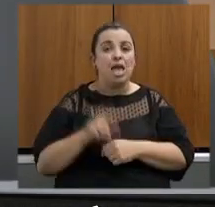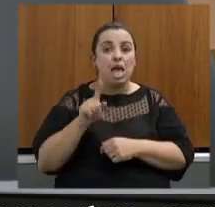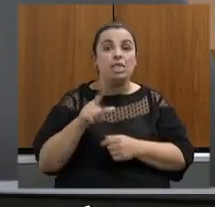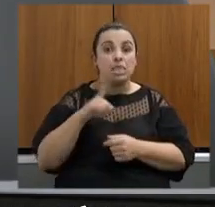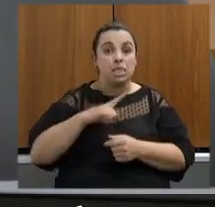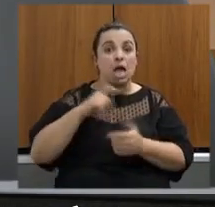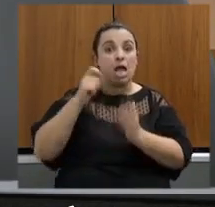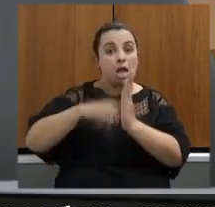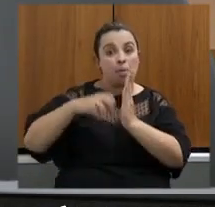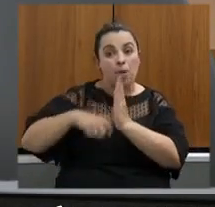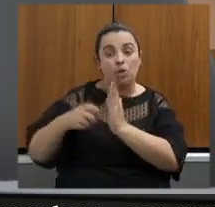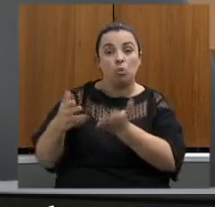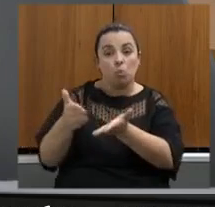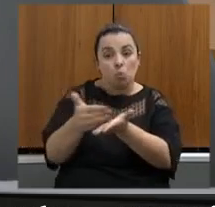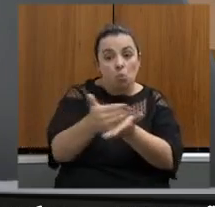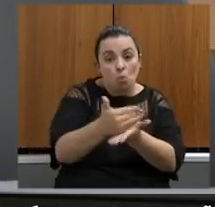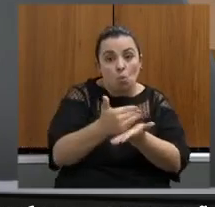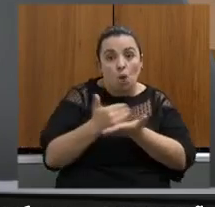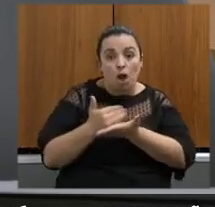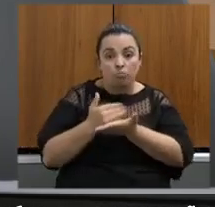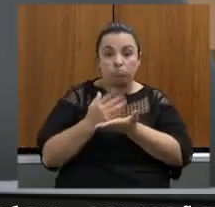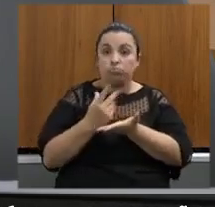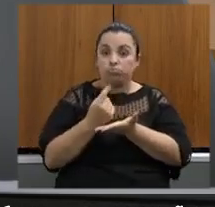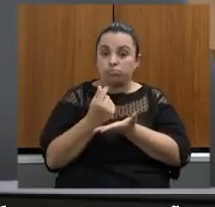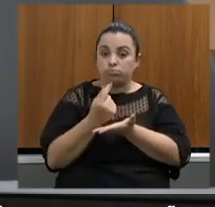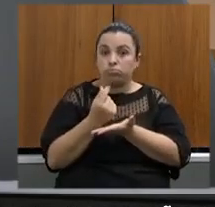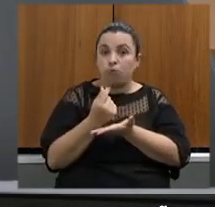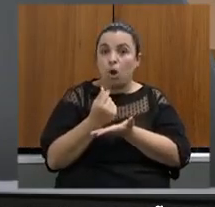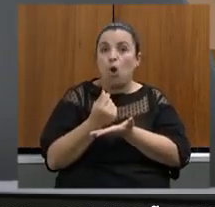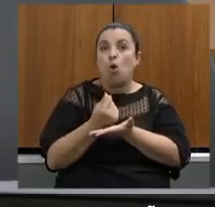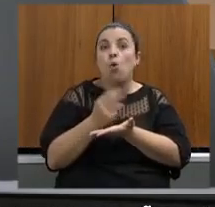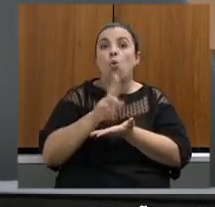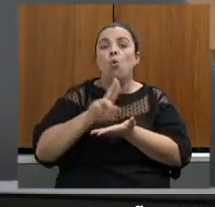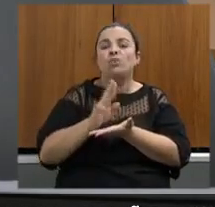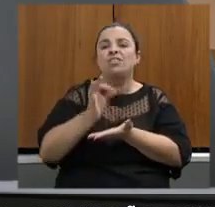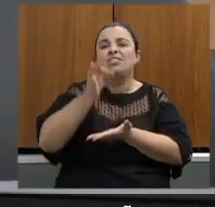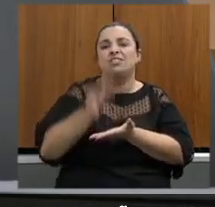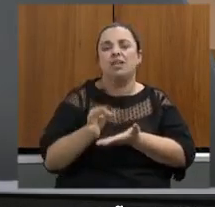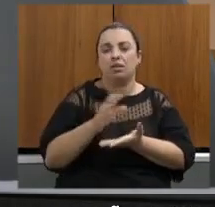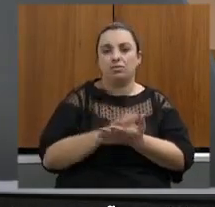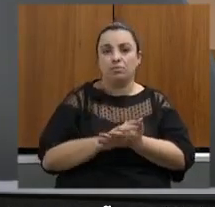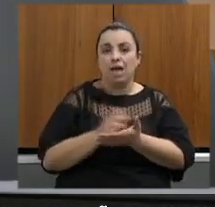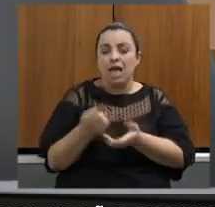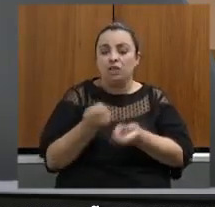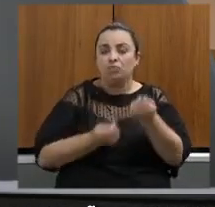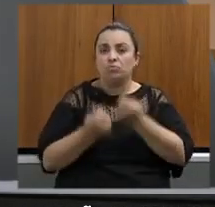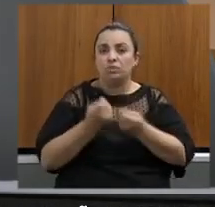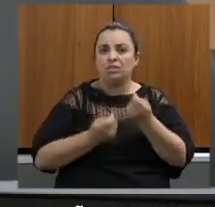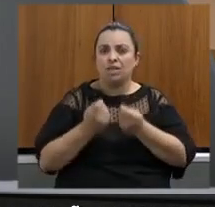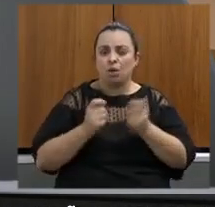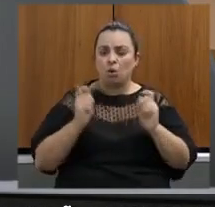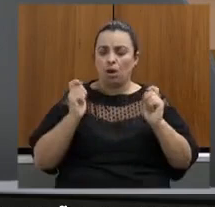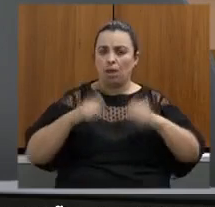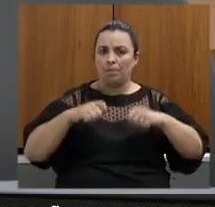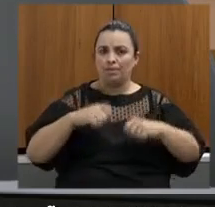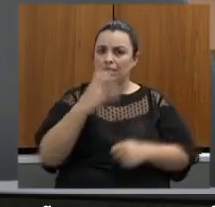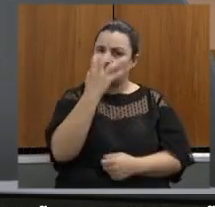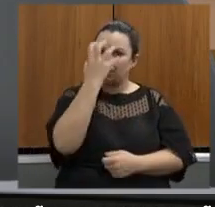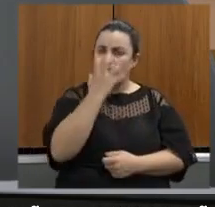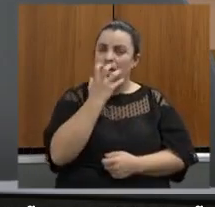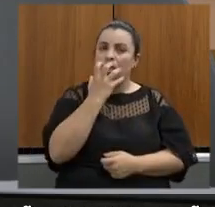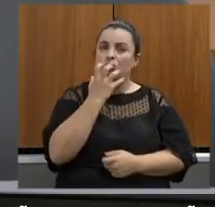que são recolhidos e a forma de administrar com seriedade com capacidade e com